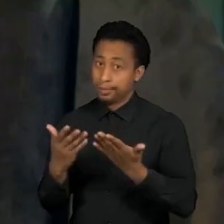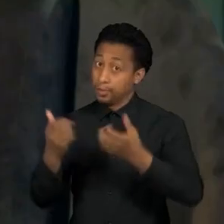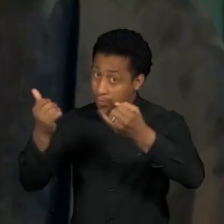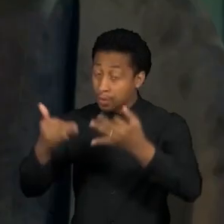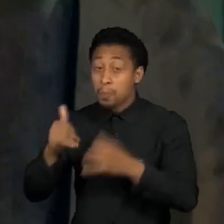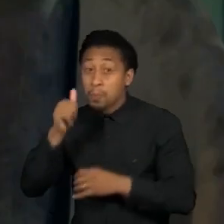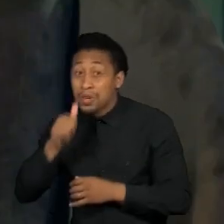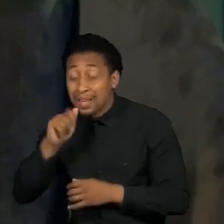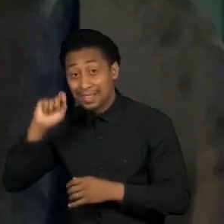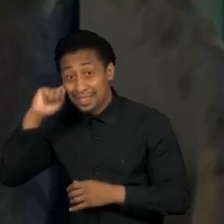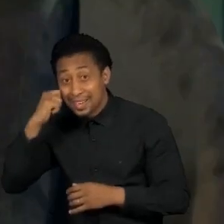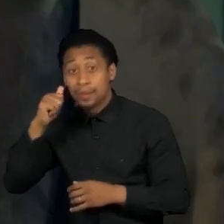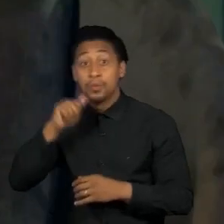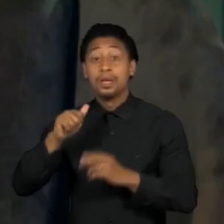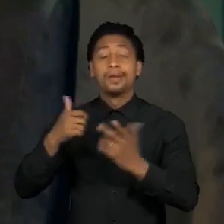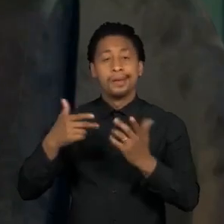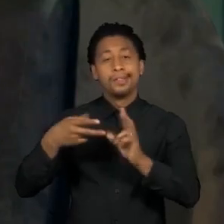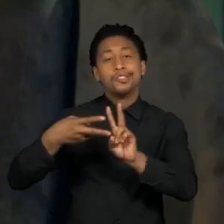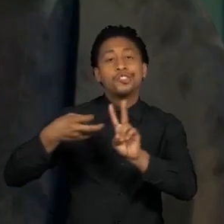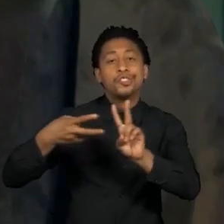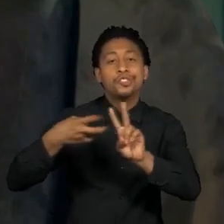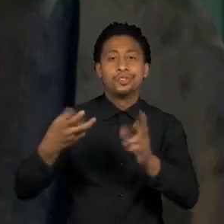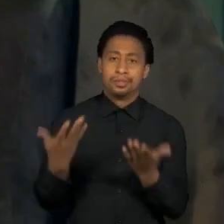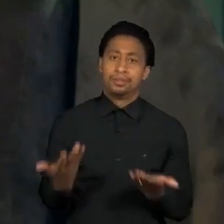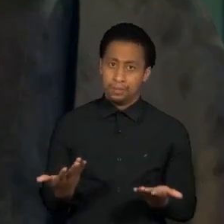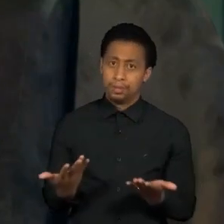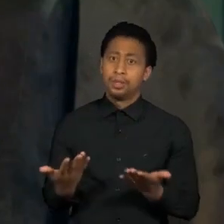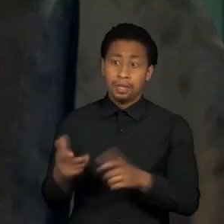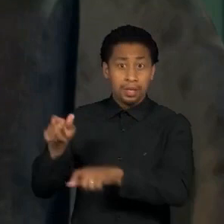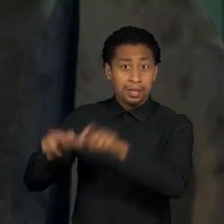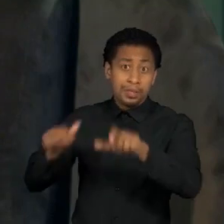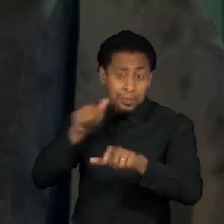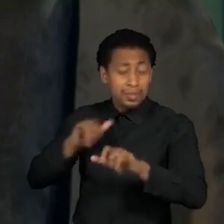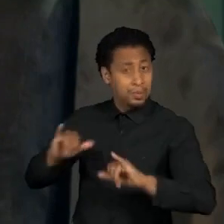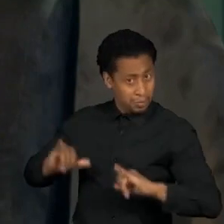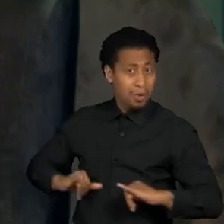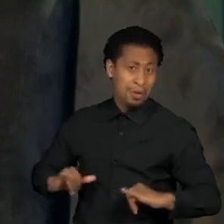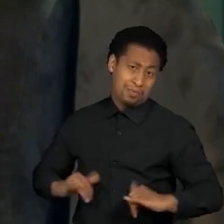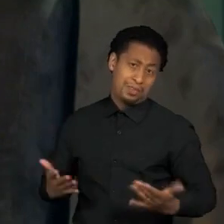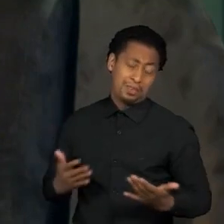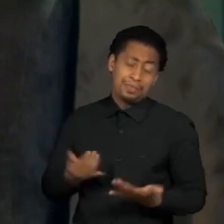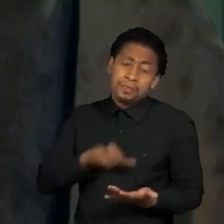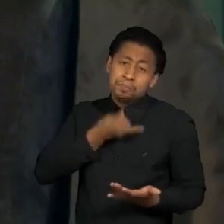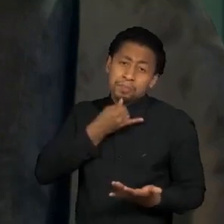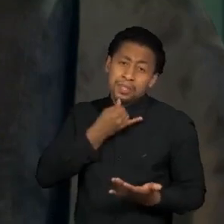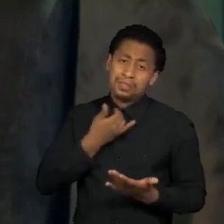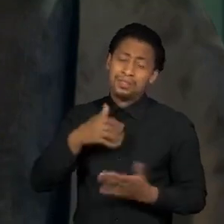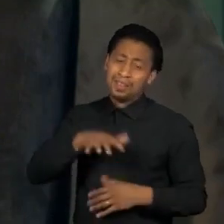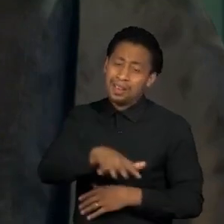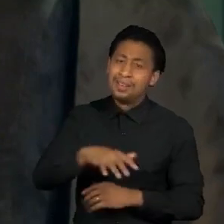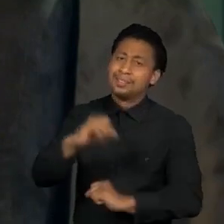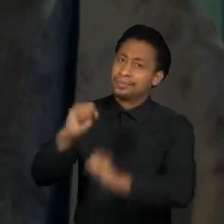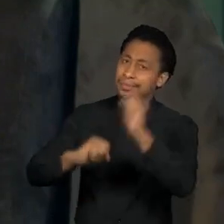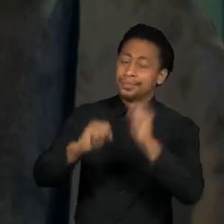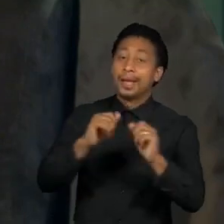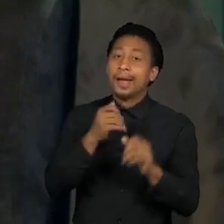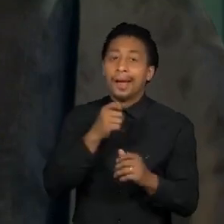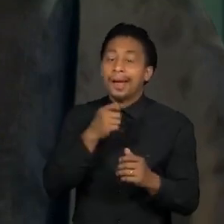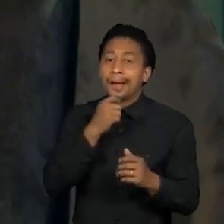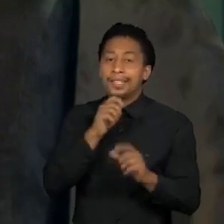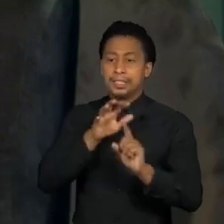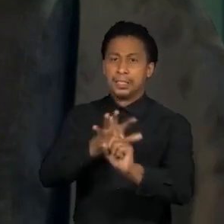então essa indústria ela tem essa característica e ela ainda é imageticamente magra